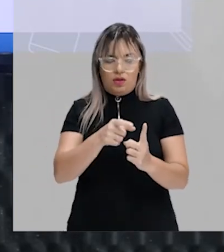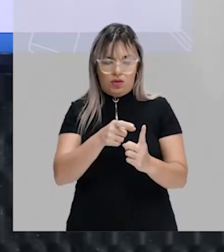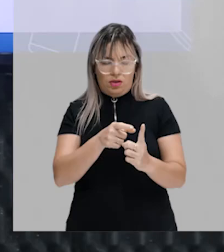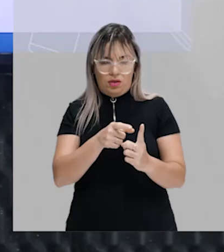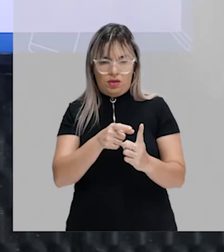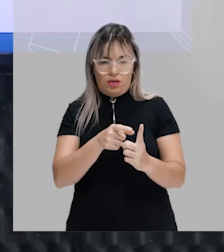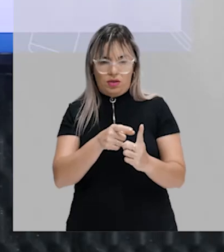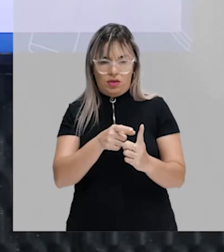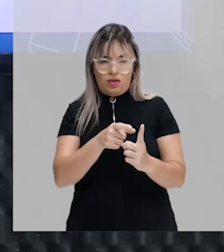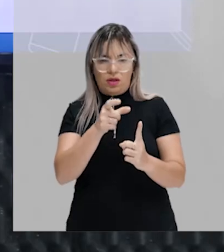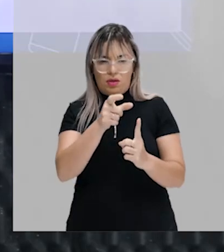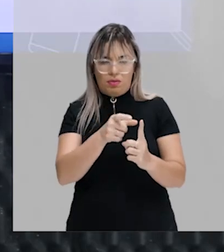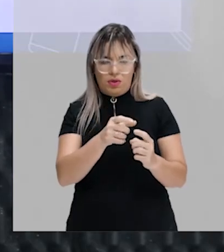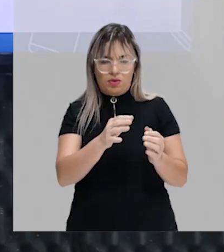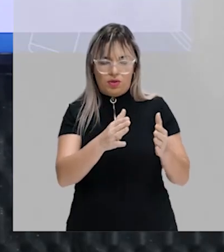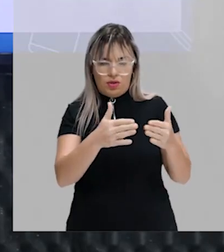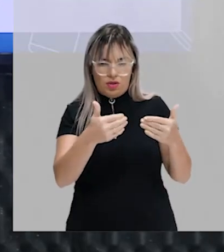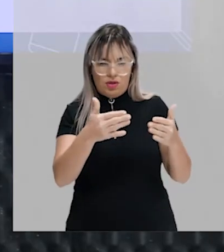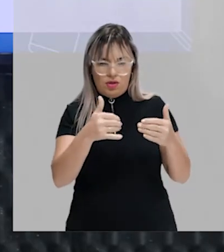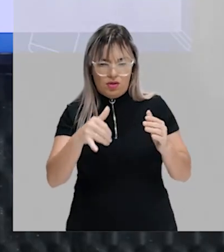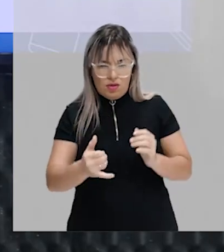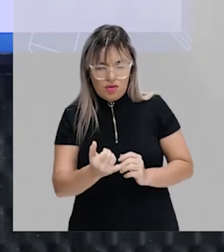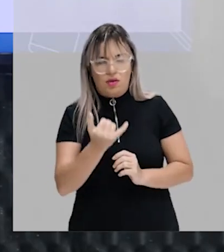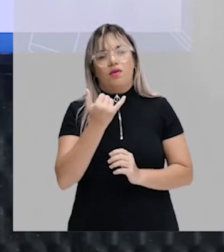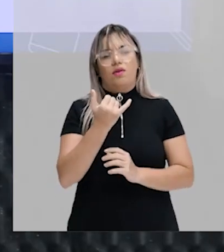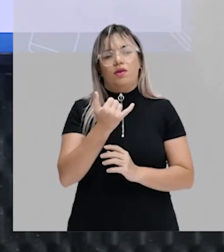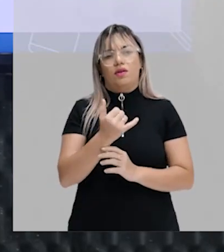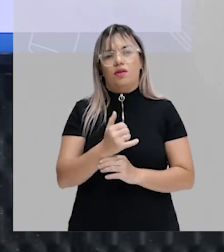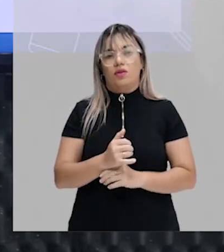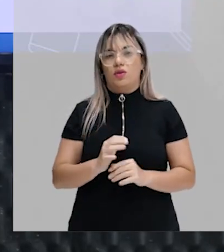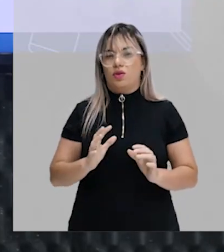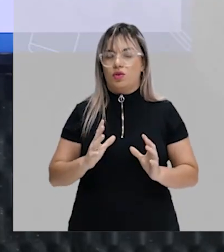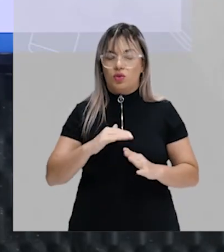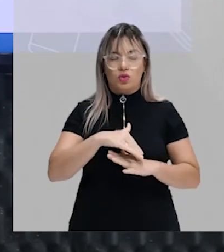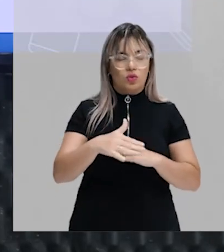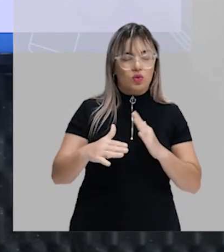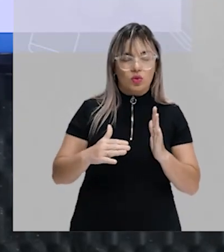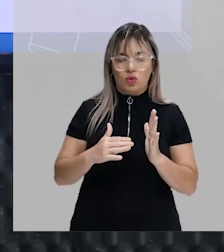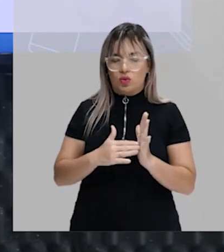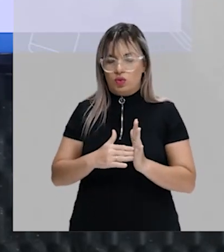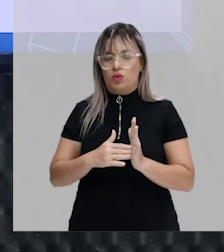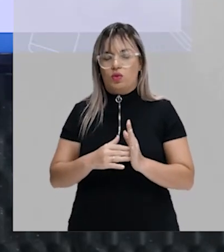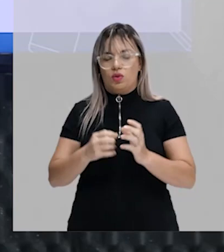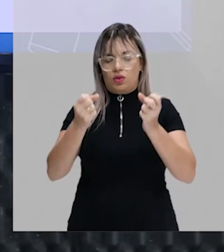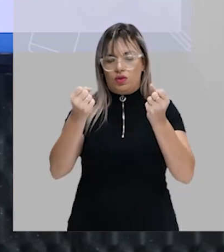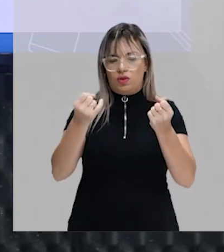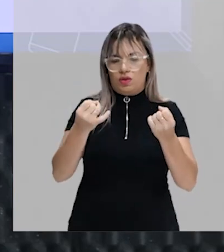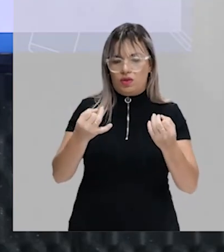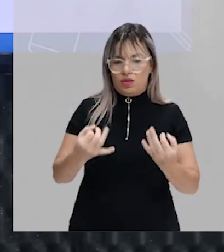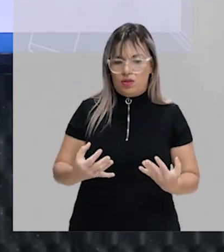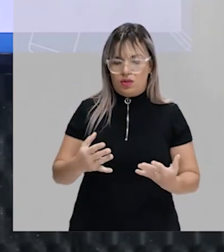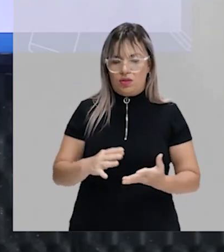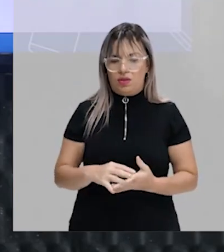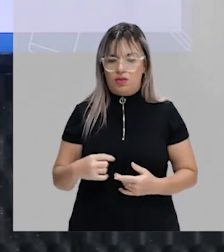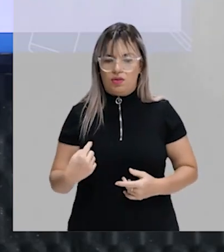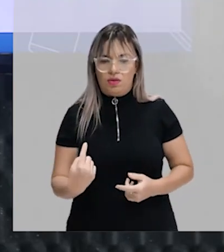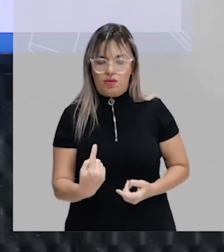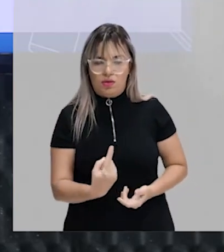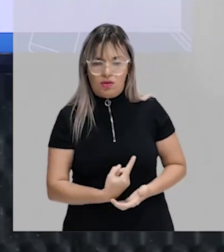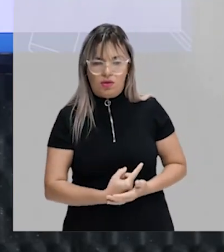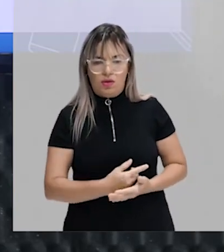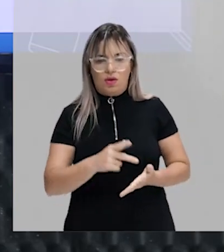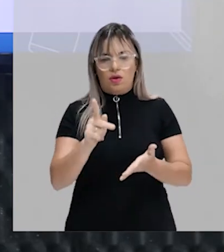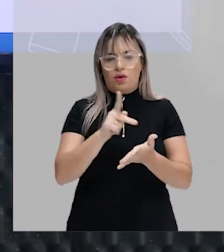estivesse explicando tudo aquilo que ele está trazendo para nós. Então, olha só, o nome do poema, que é só um pedaço, o nome do